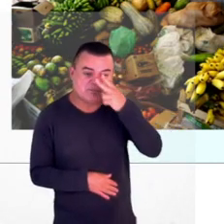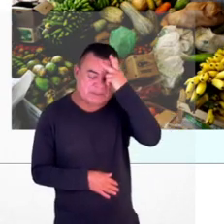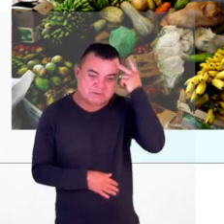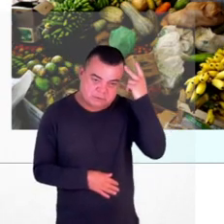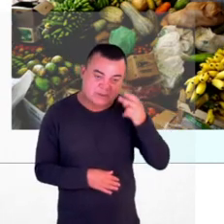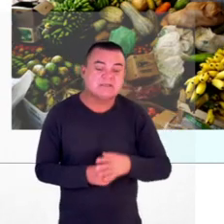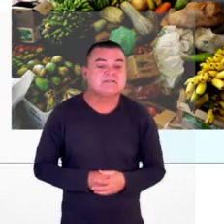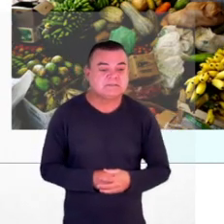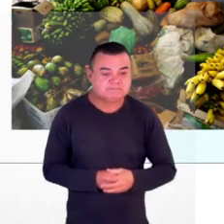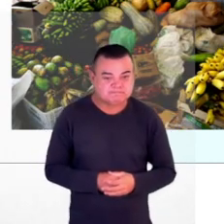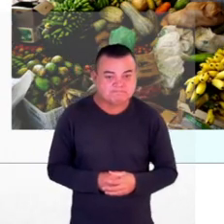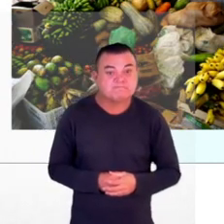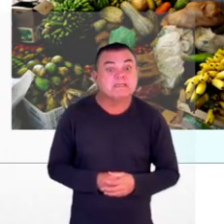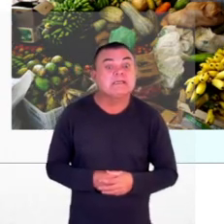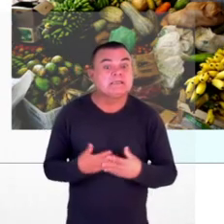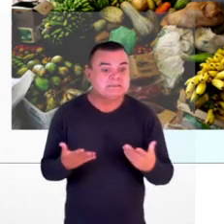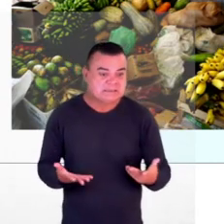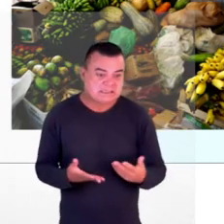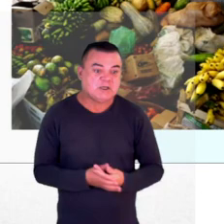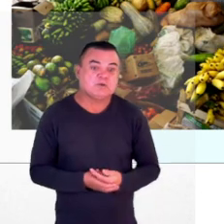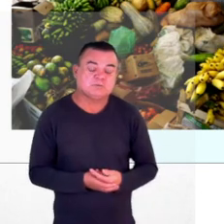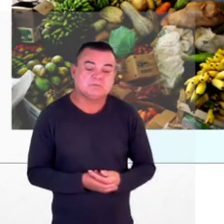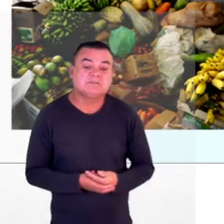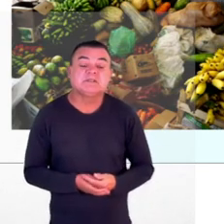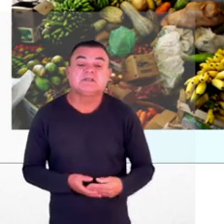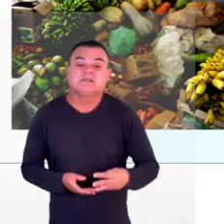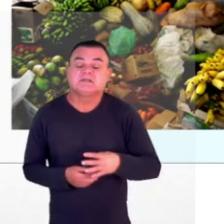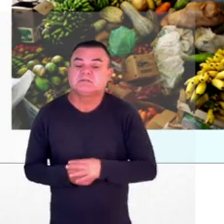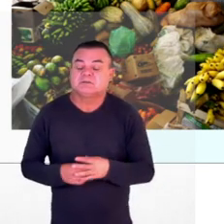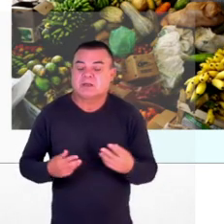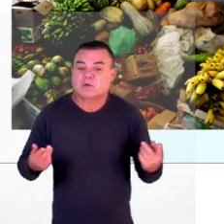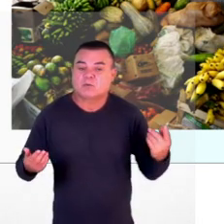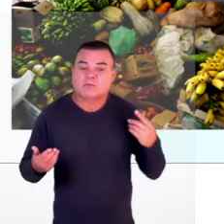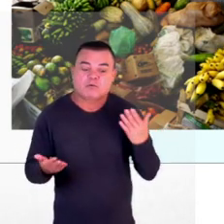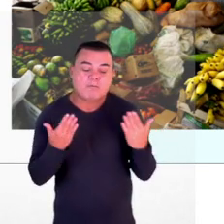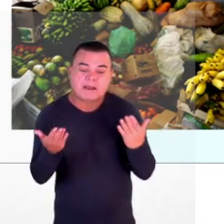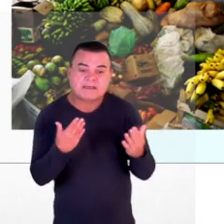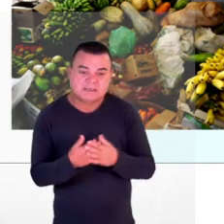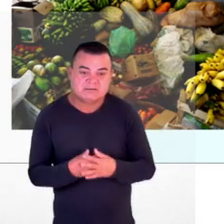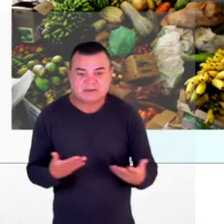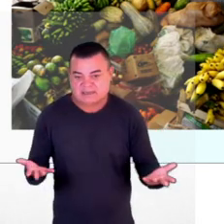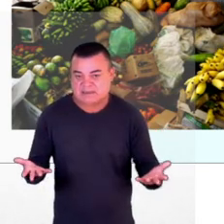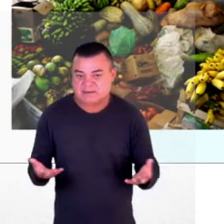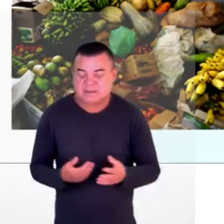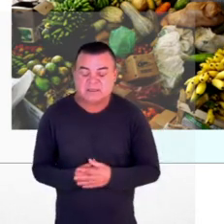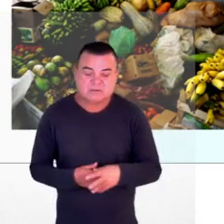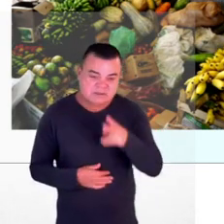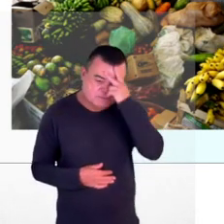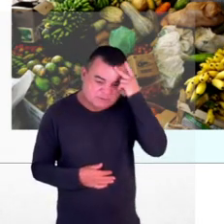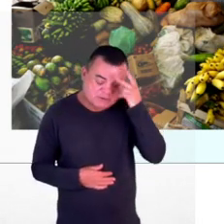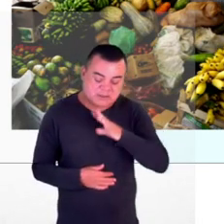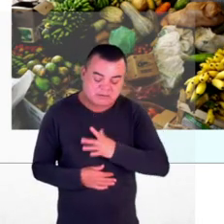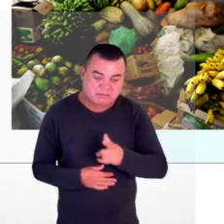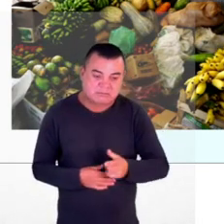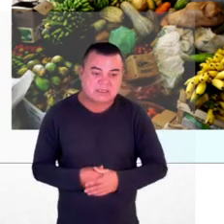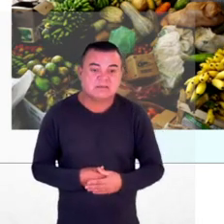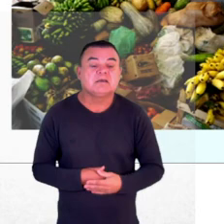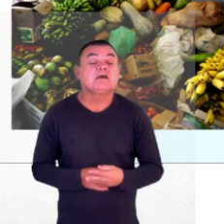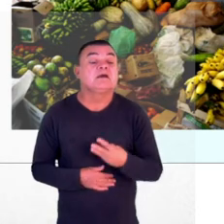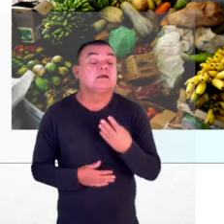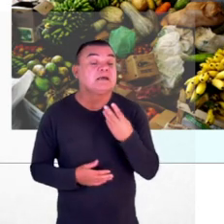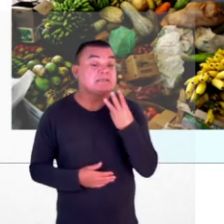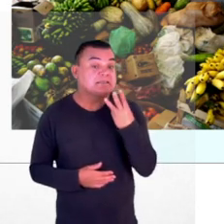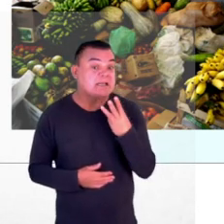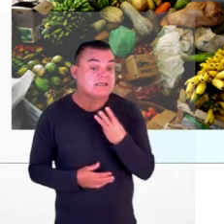da situação de segurança alimentar grave de 33 milhões de pessoas que não têm as três refeições né garantidas então fica